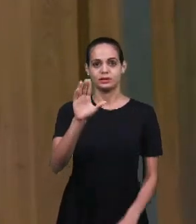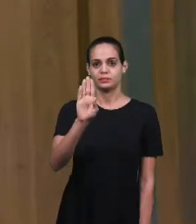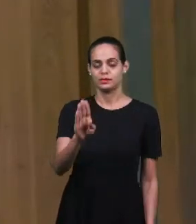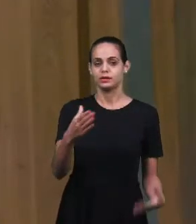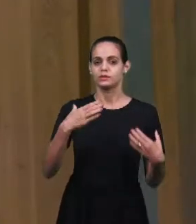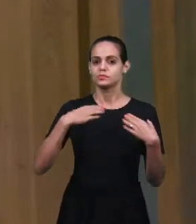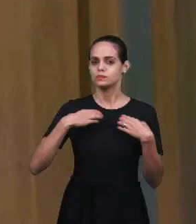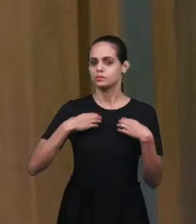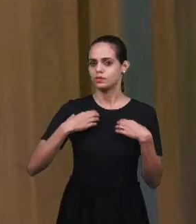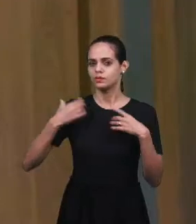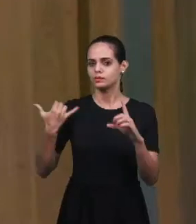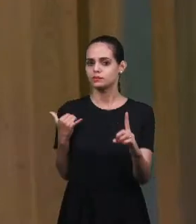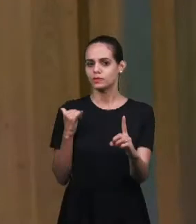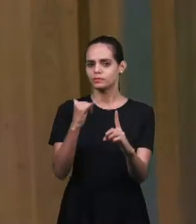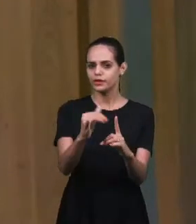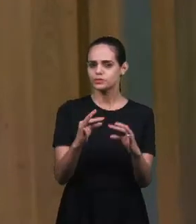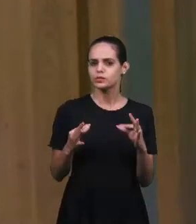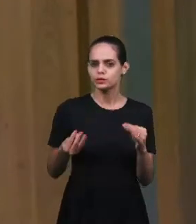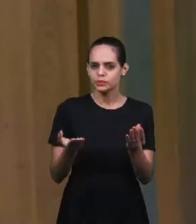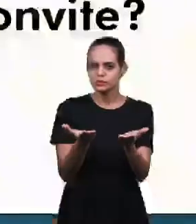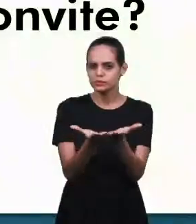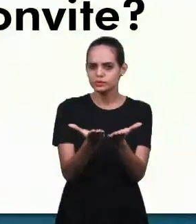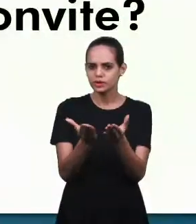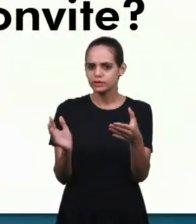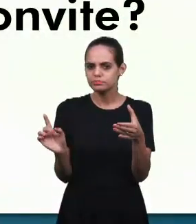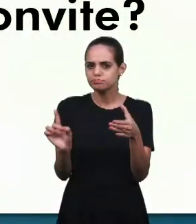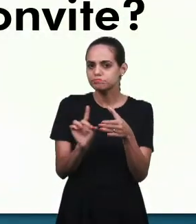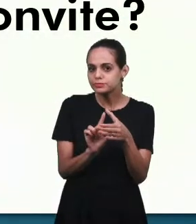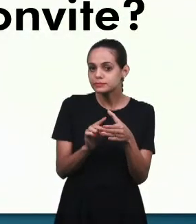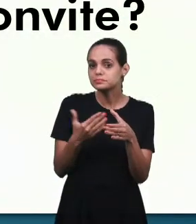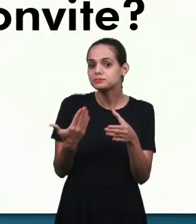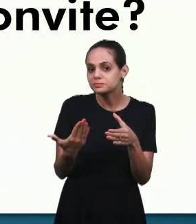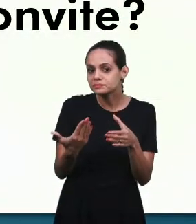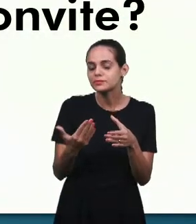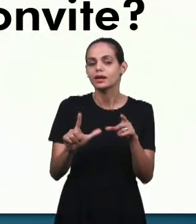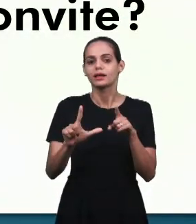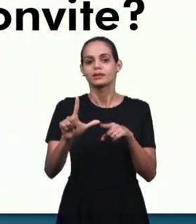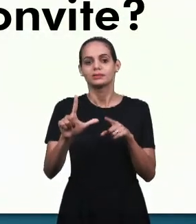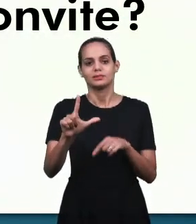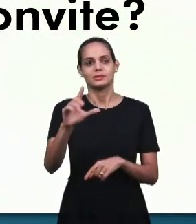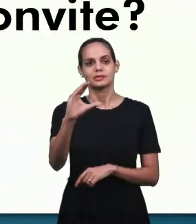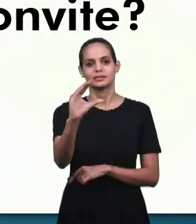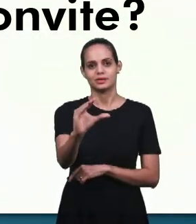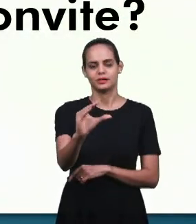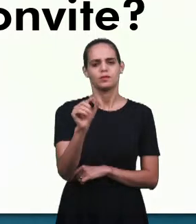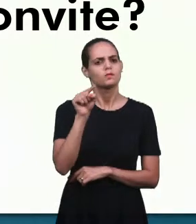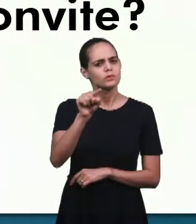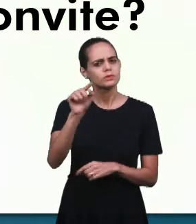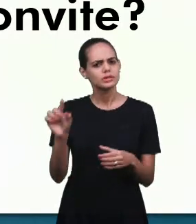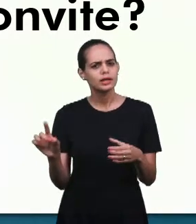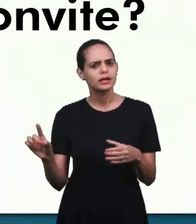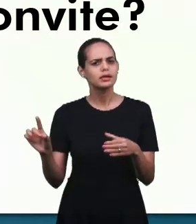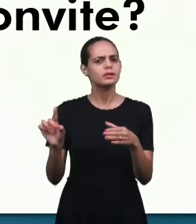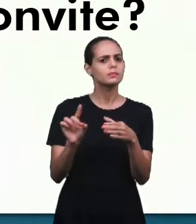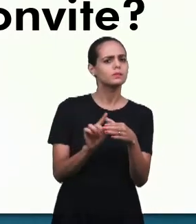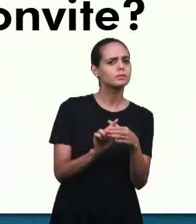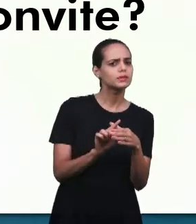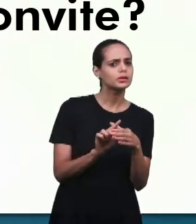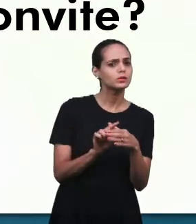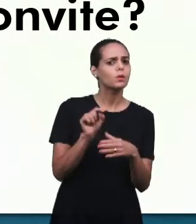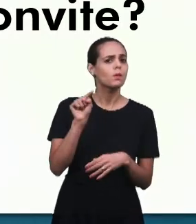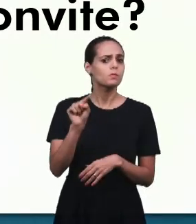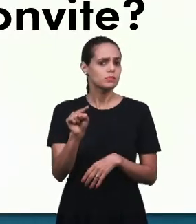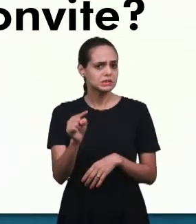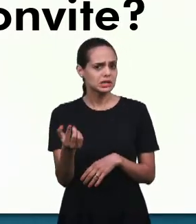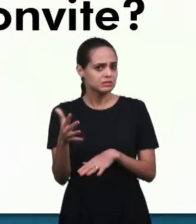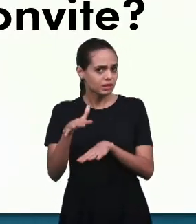os crentes foram incluídos. E por fim, a letra C da pergunta 3, você foi incluído ou está